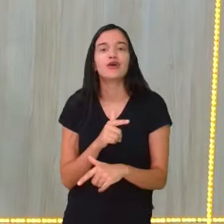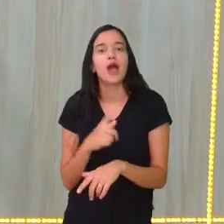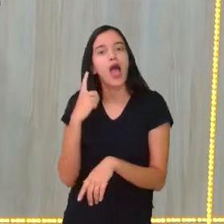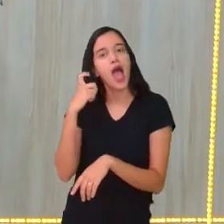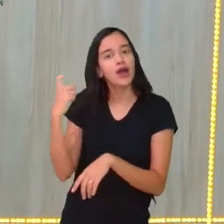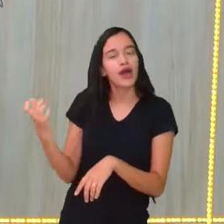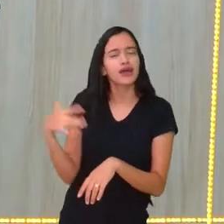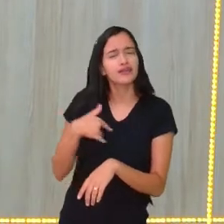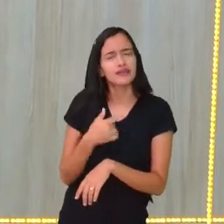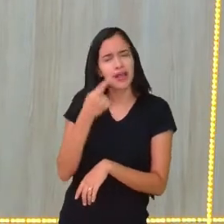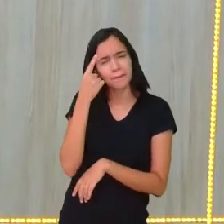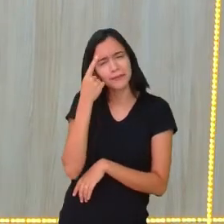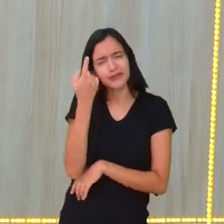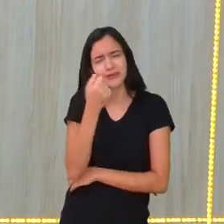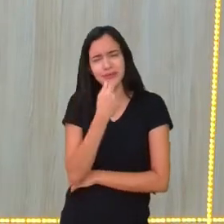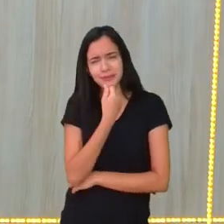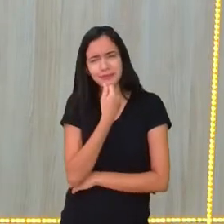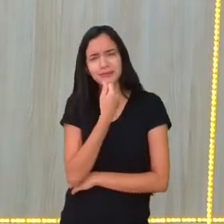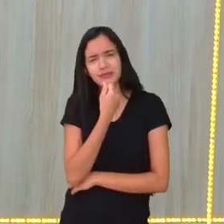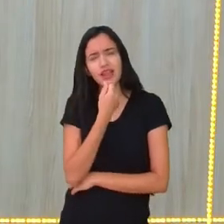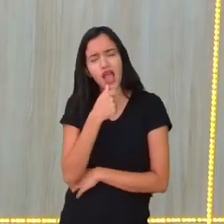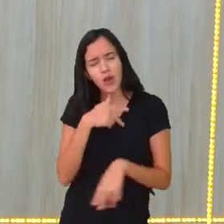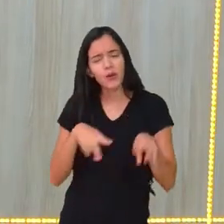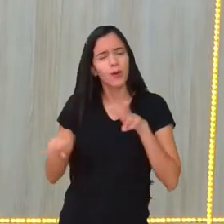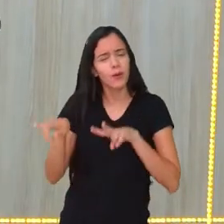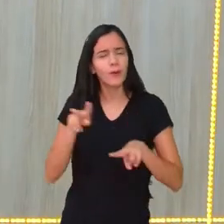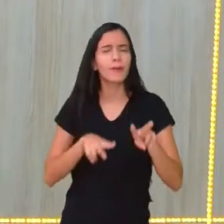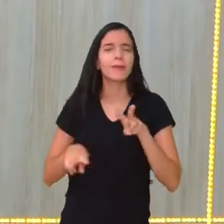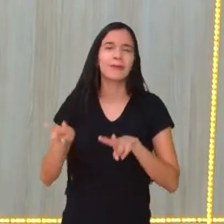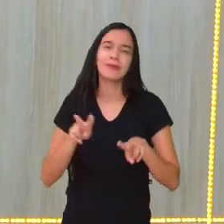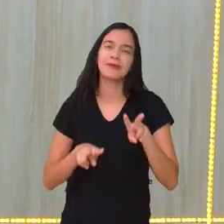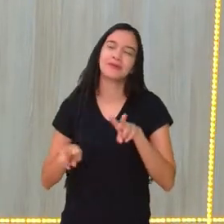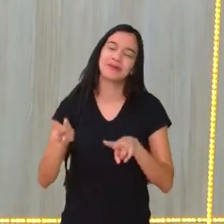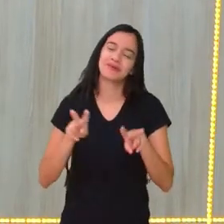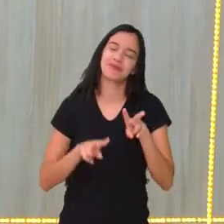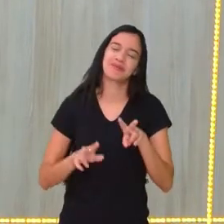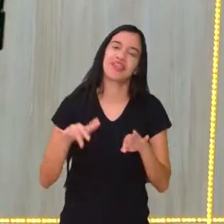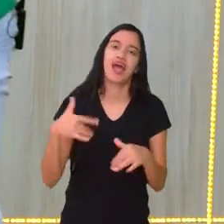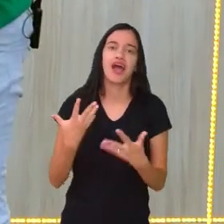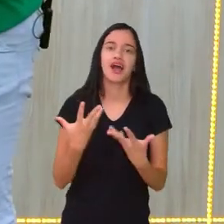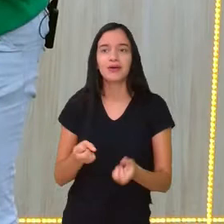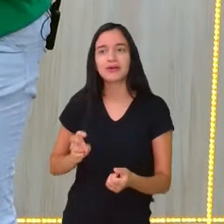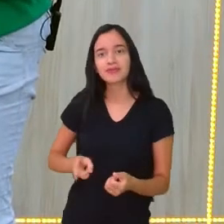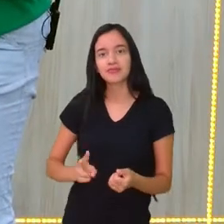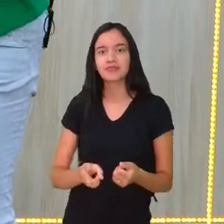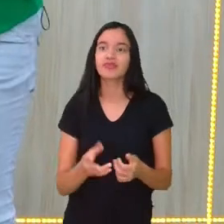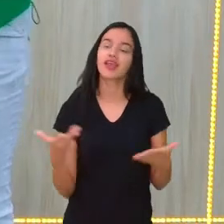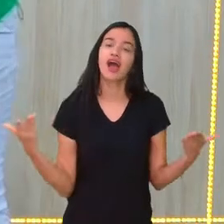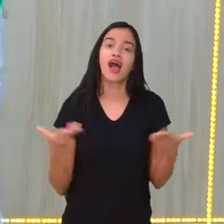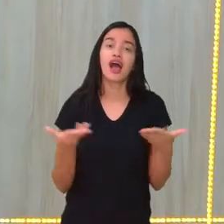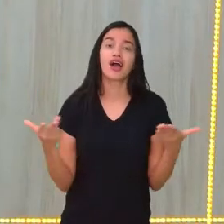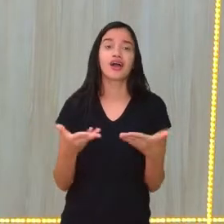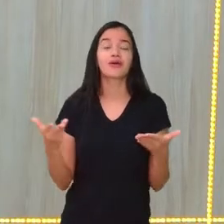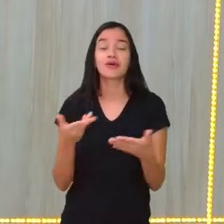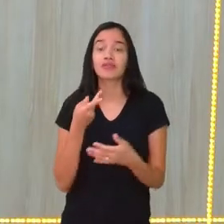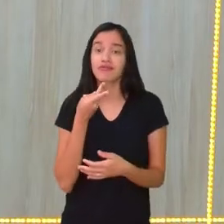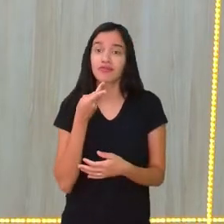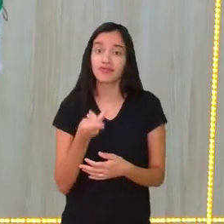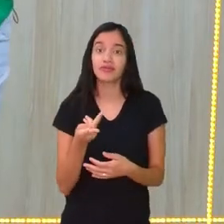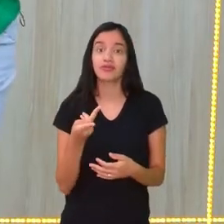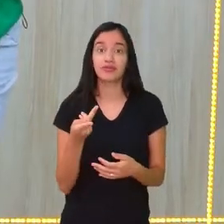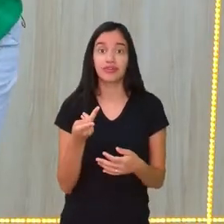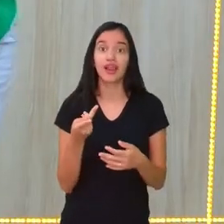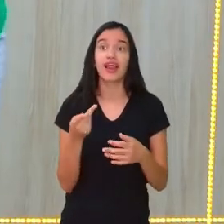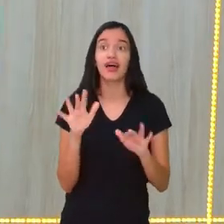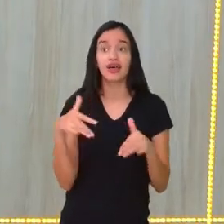Esse já som. Pensou? Eu já observei. Vamos seguindo? Vamos. Então, agora a gente vai falar da comédia